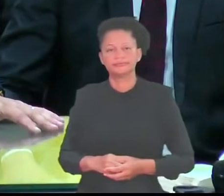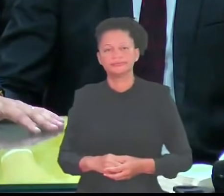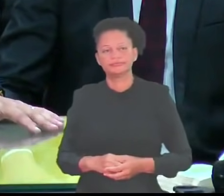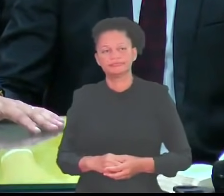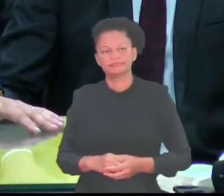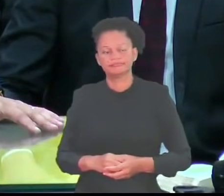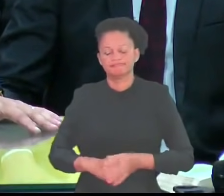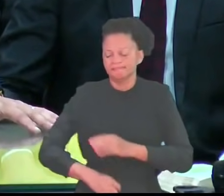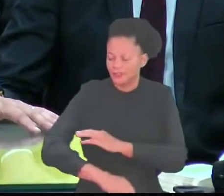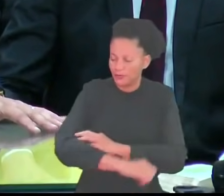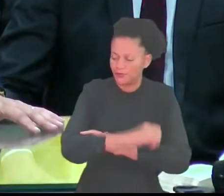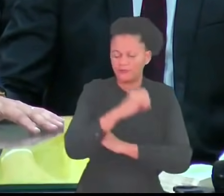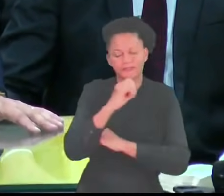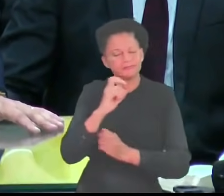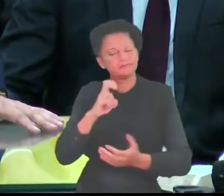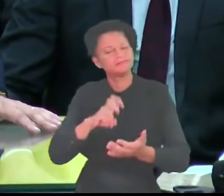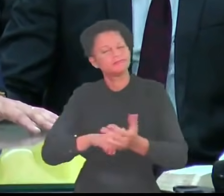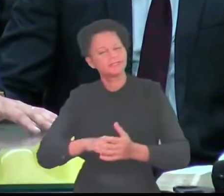pela manhã.